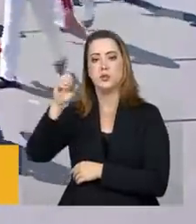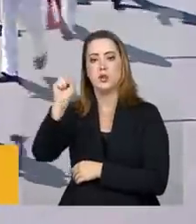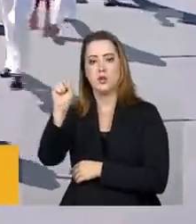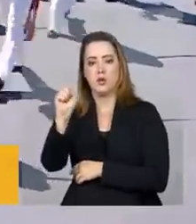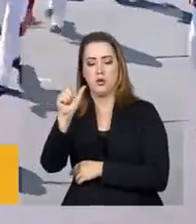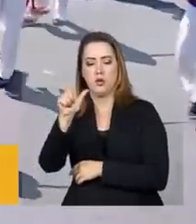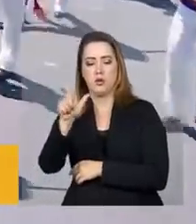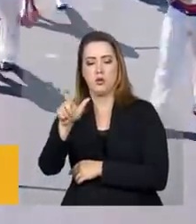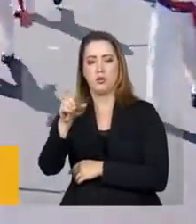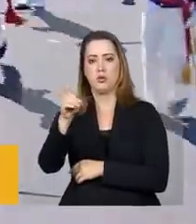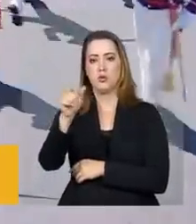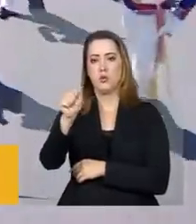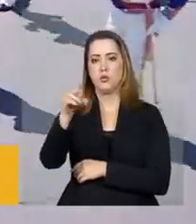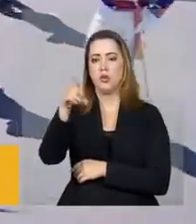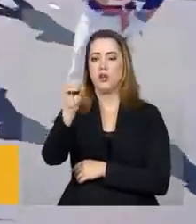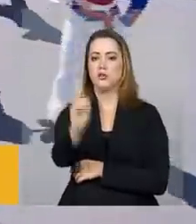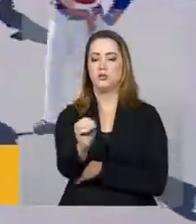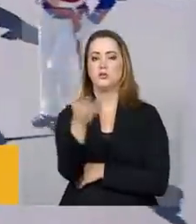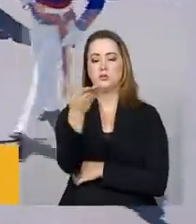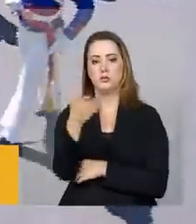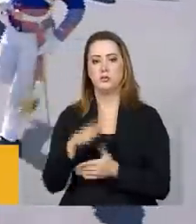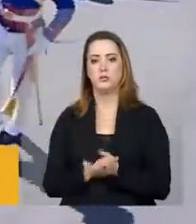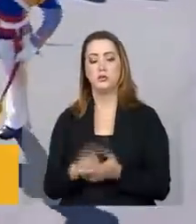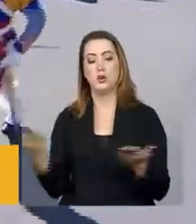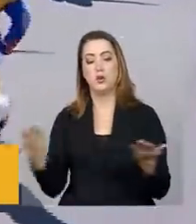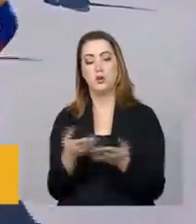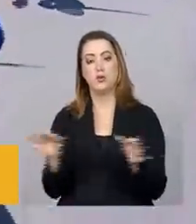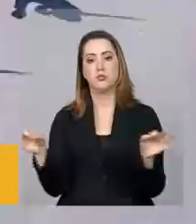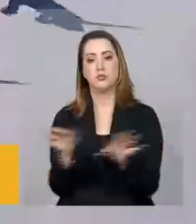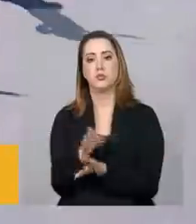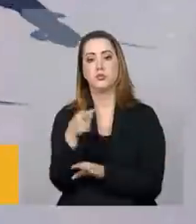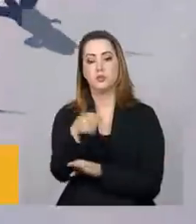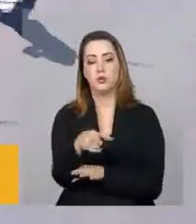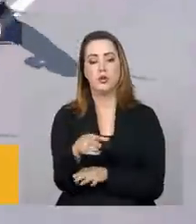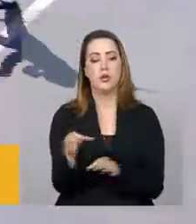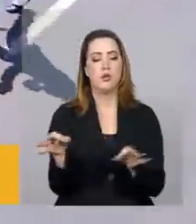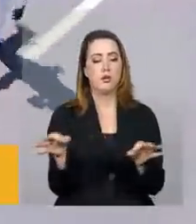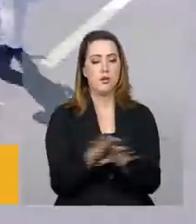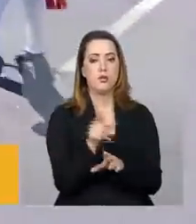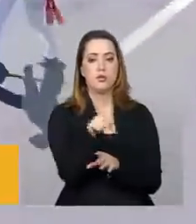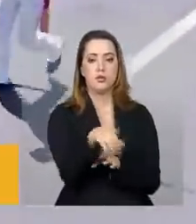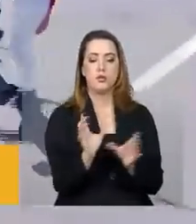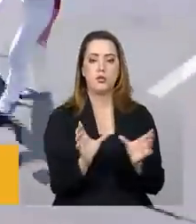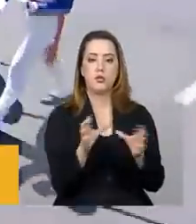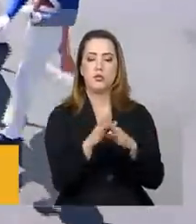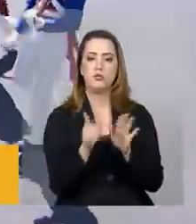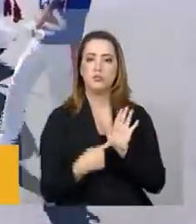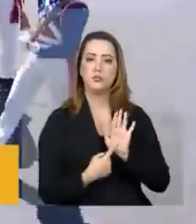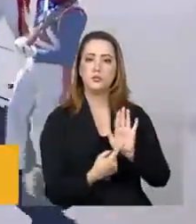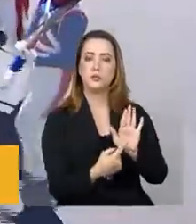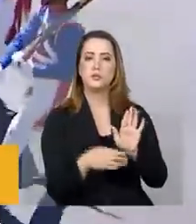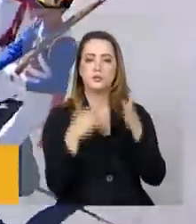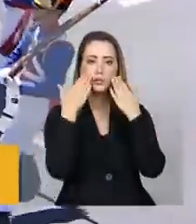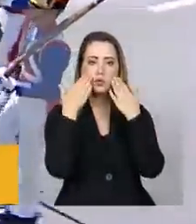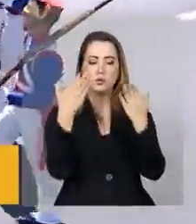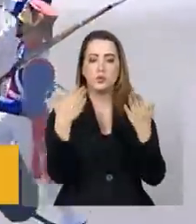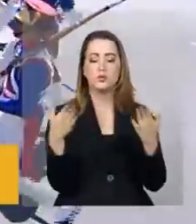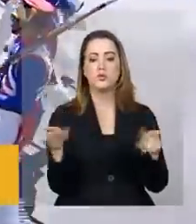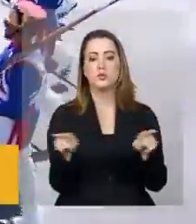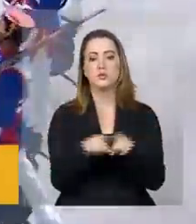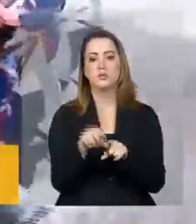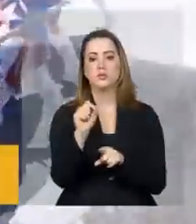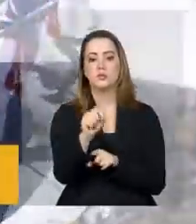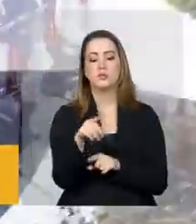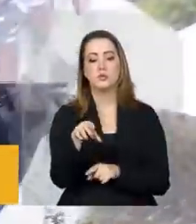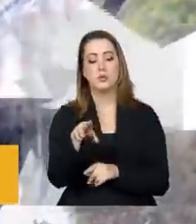Presidencial. Então terminou agora a apresentação de ordem unida sem comando do Batalhão da Guarda Presidencial. Isso. E o